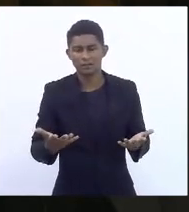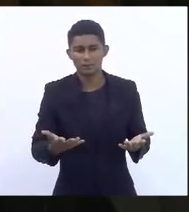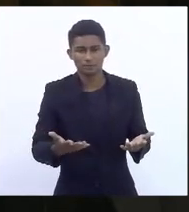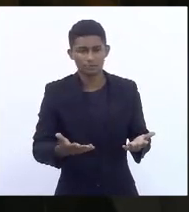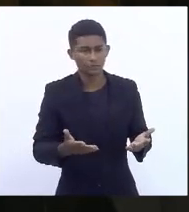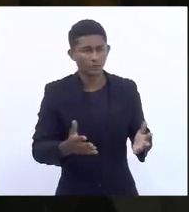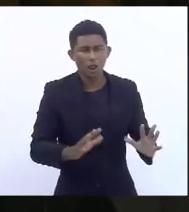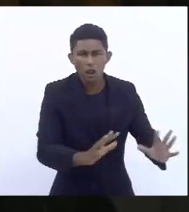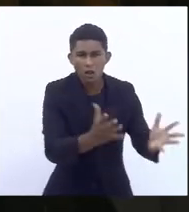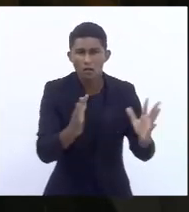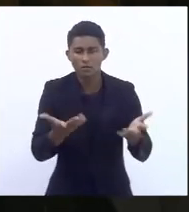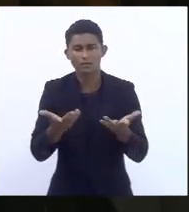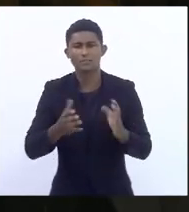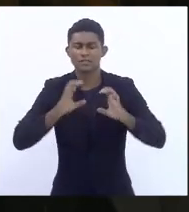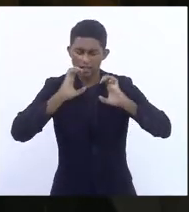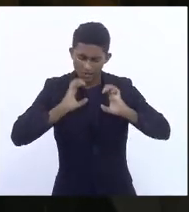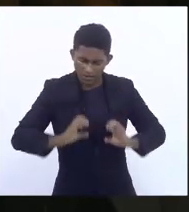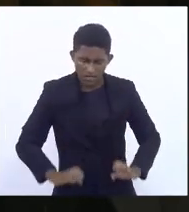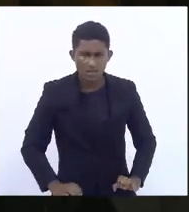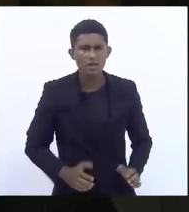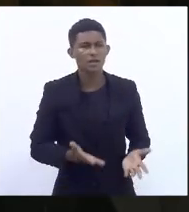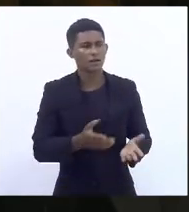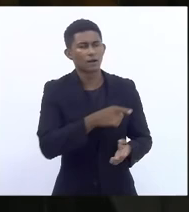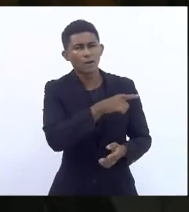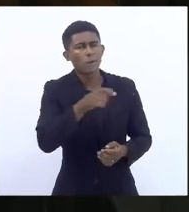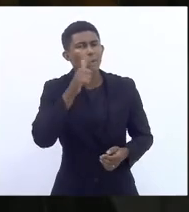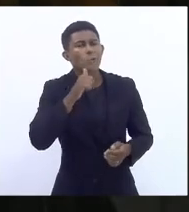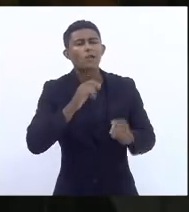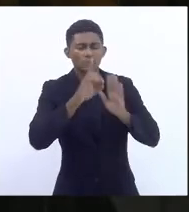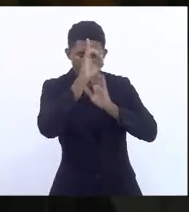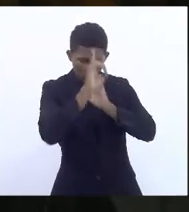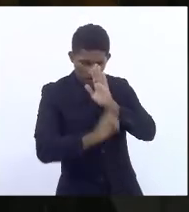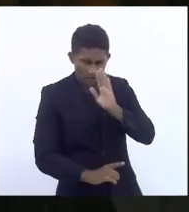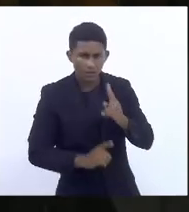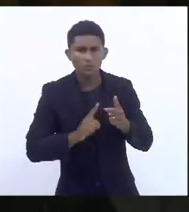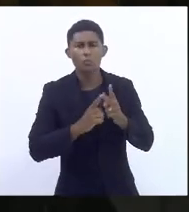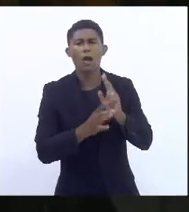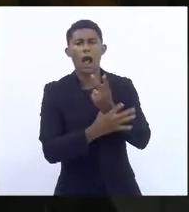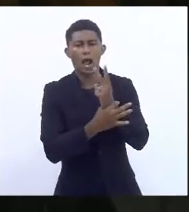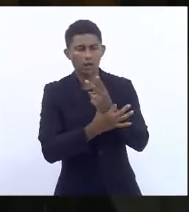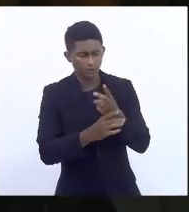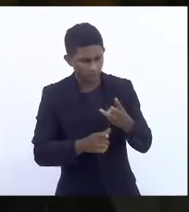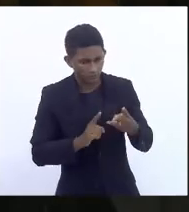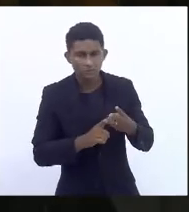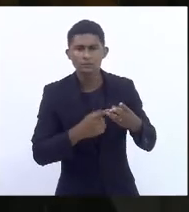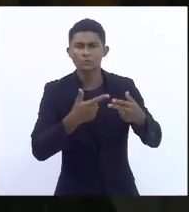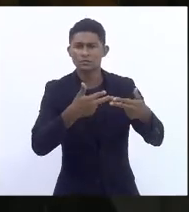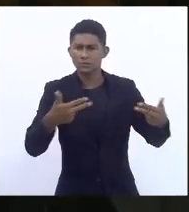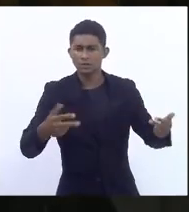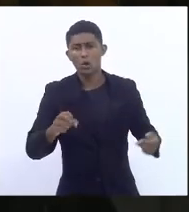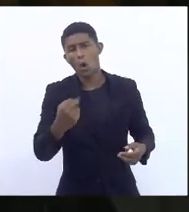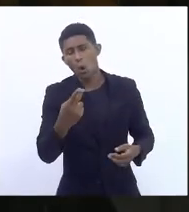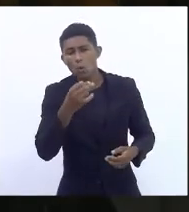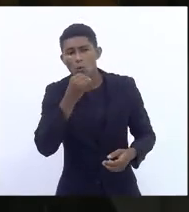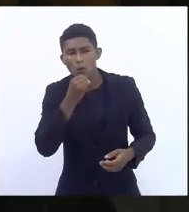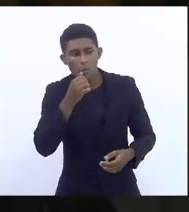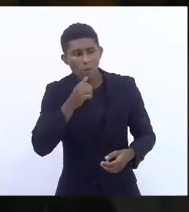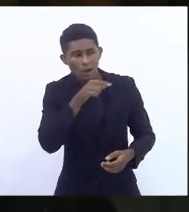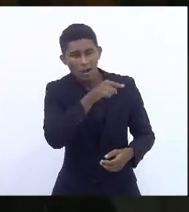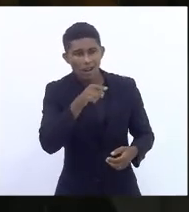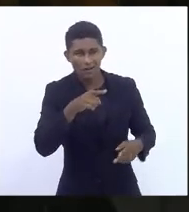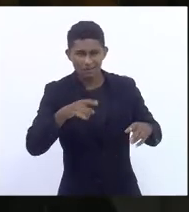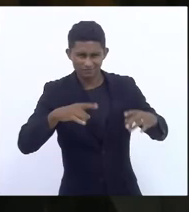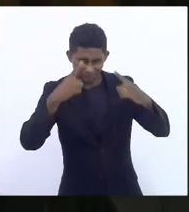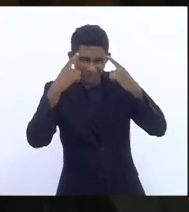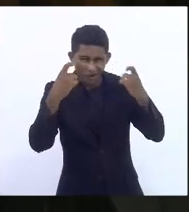a emancipação, a autonomia, a garantia de direitos, ou políticas que enfrentem e combatam a violência contra a mulher,